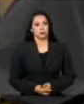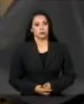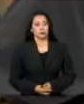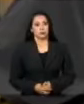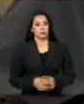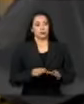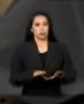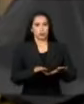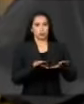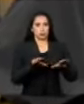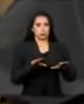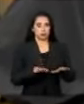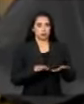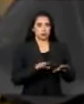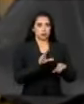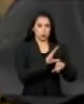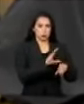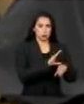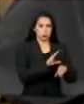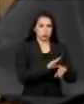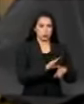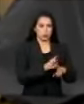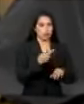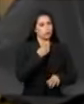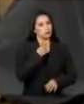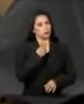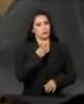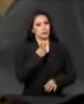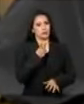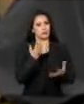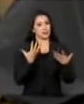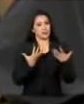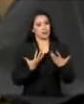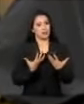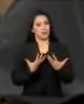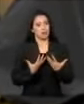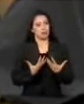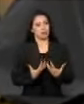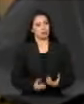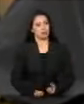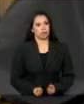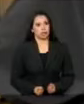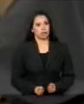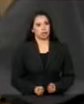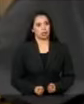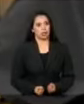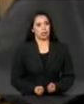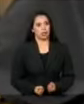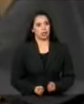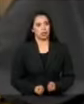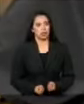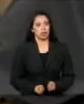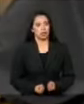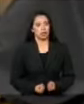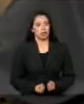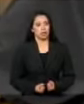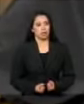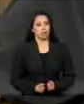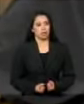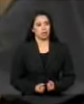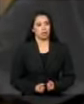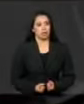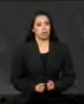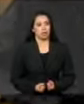Constitucional, data máxima vênia, não pode ceder à ânsia de luxúria desta amante infiel